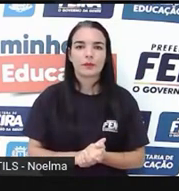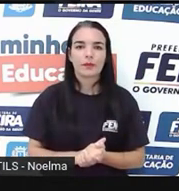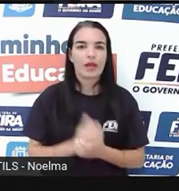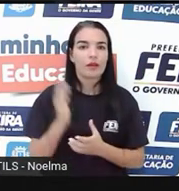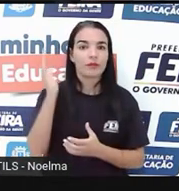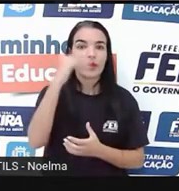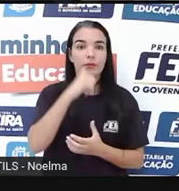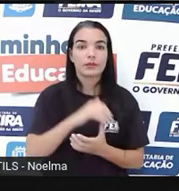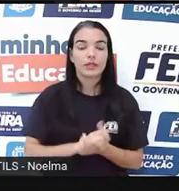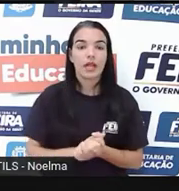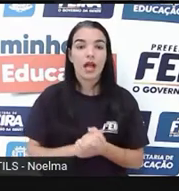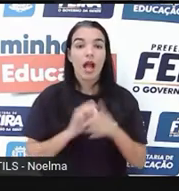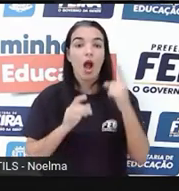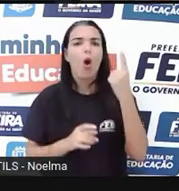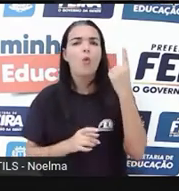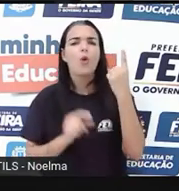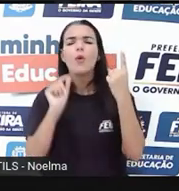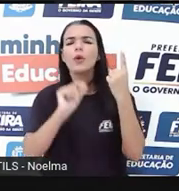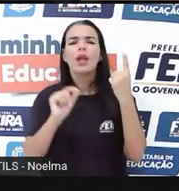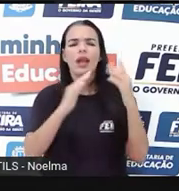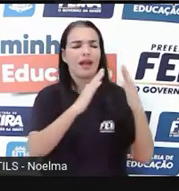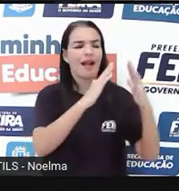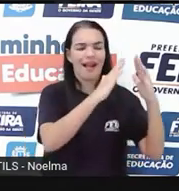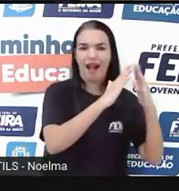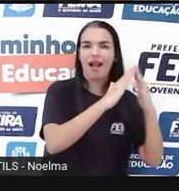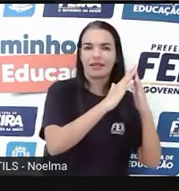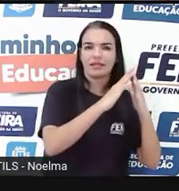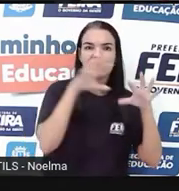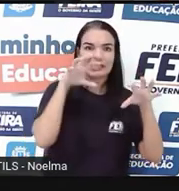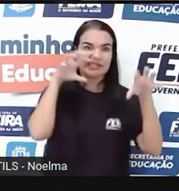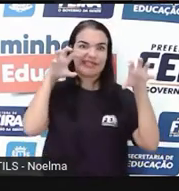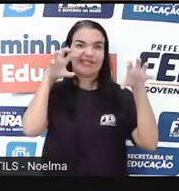Let's go. Aqui nós tínhamos o que mesmo? Haunted house.